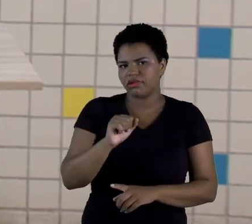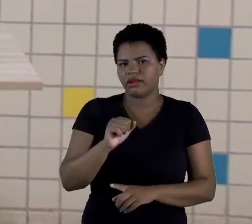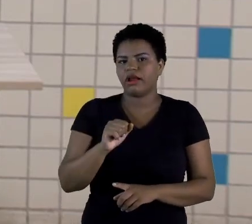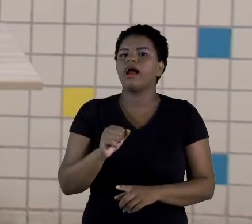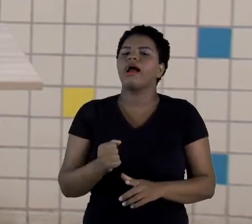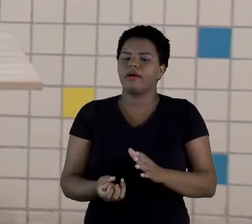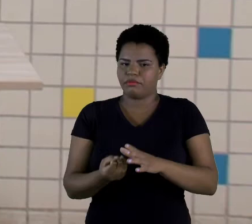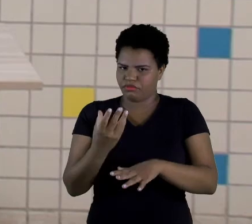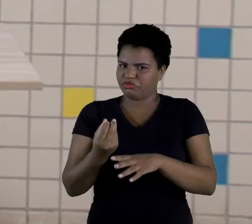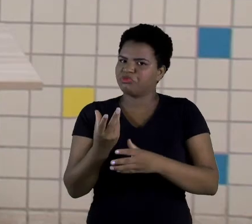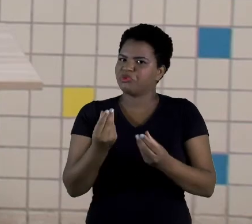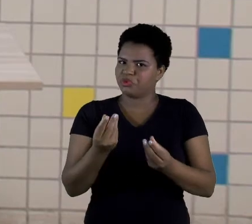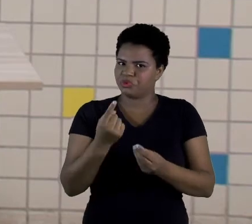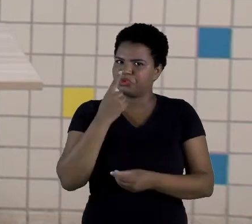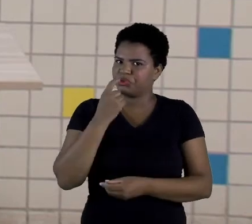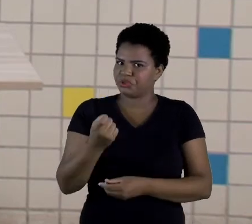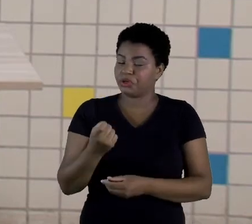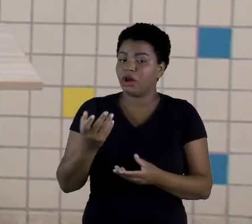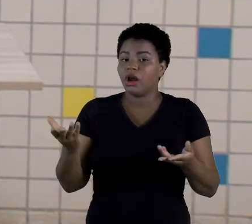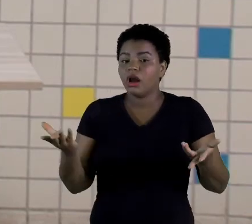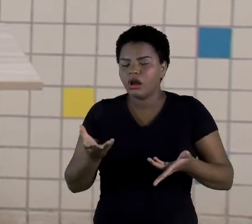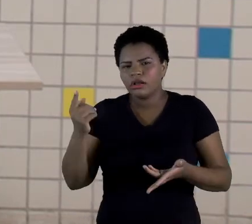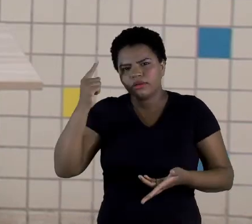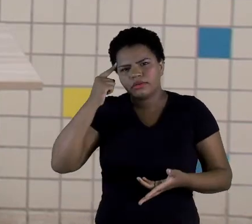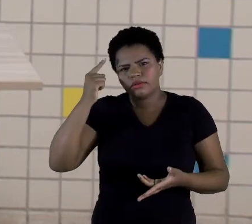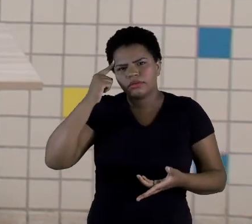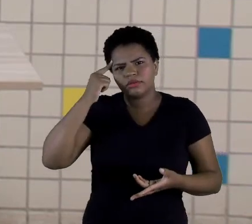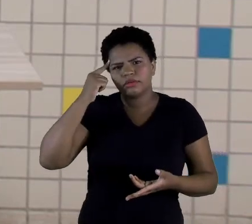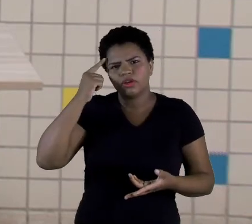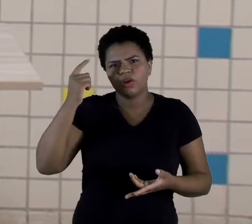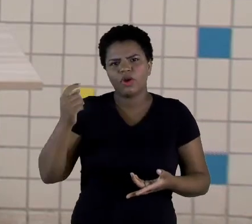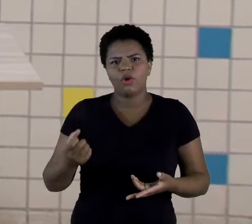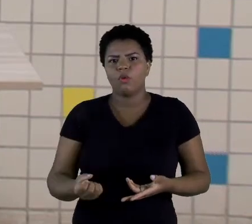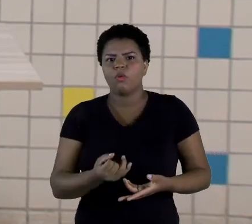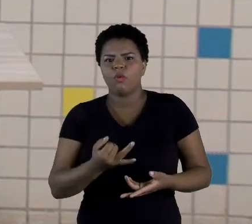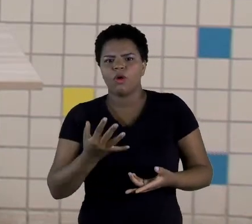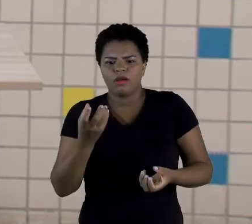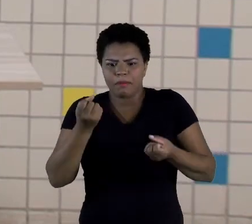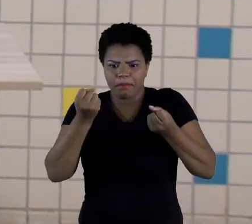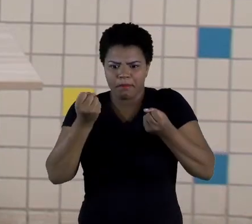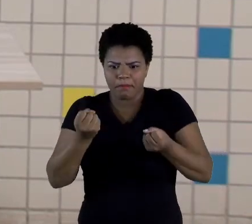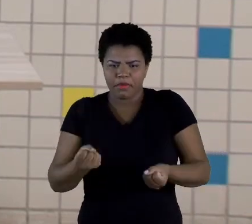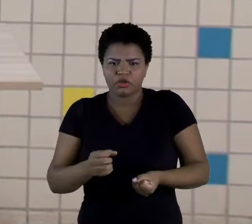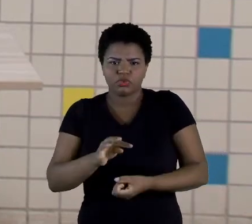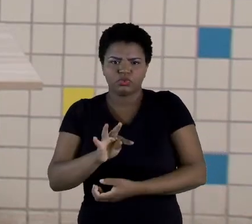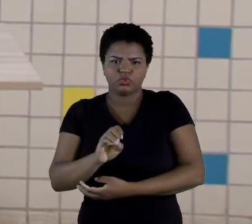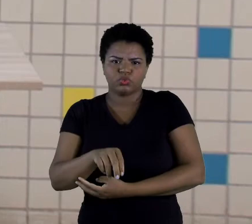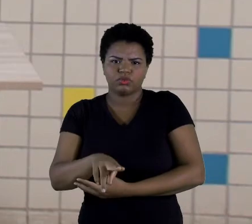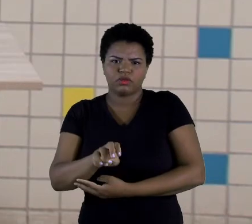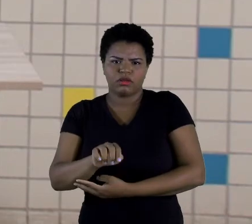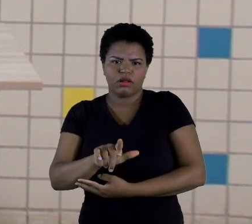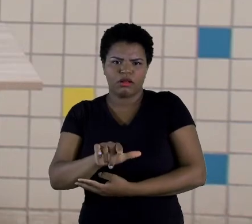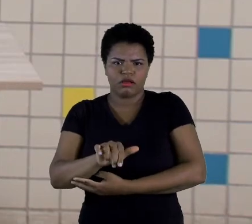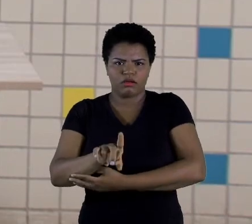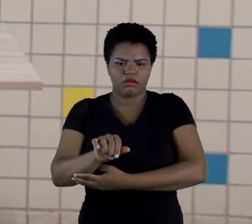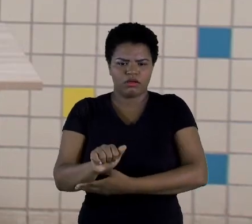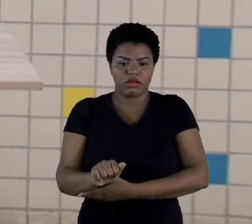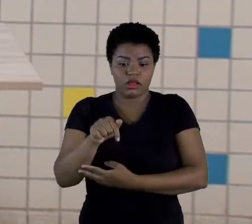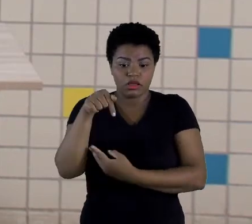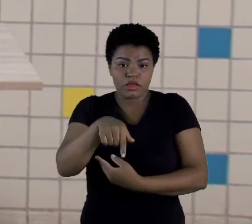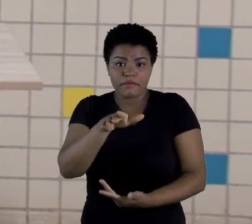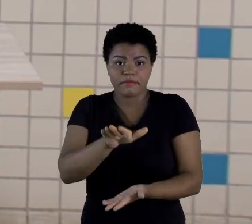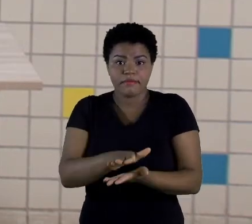lixo. Agora vocês já imaginaram as toneladas de lixo que se junta só em Palmas todos os